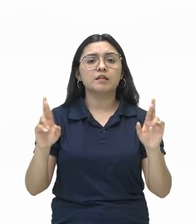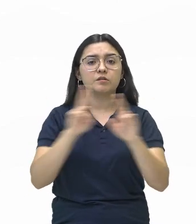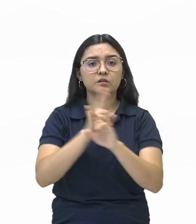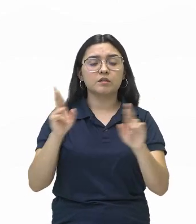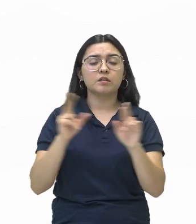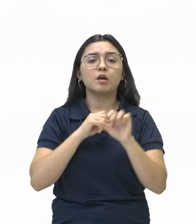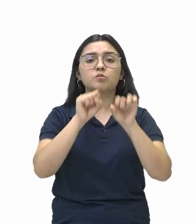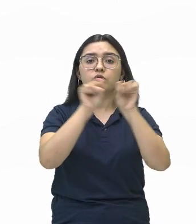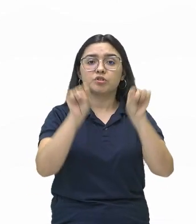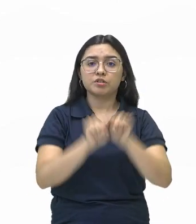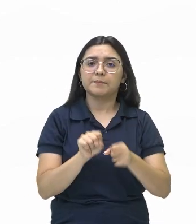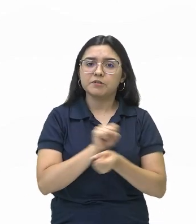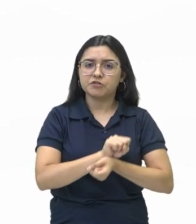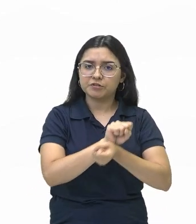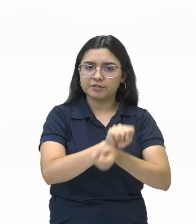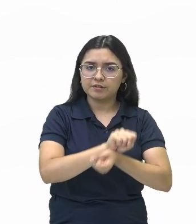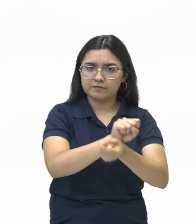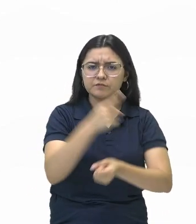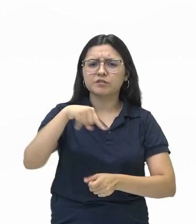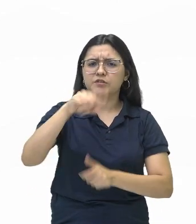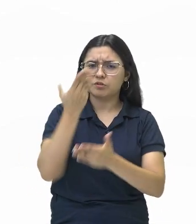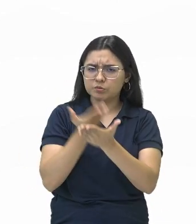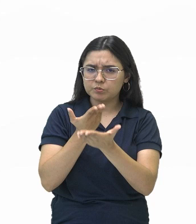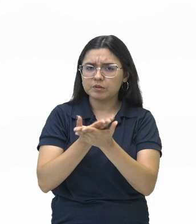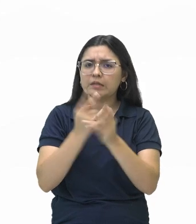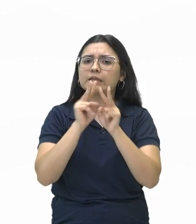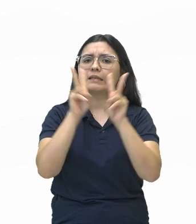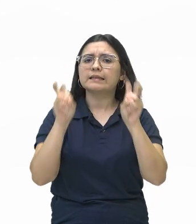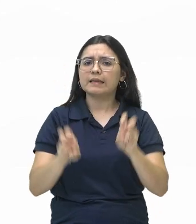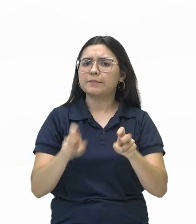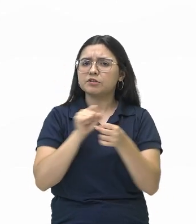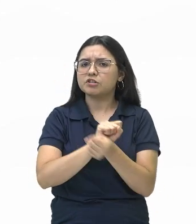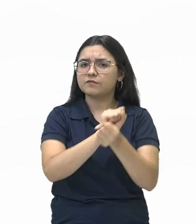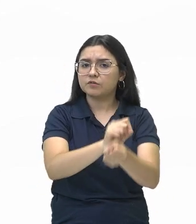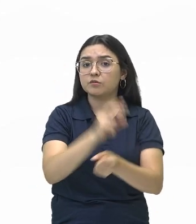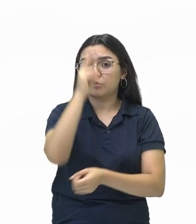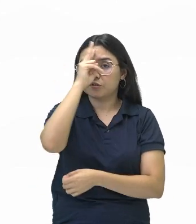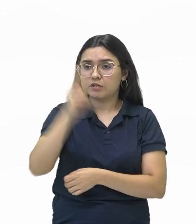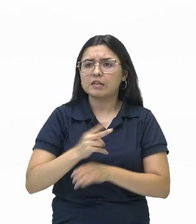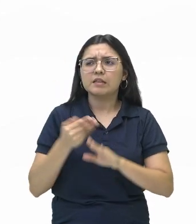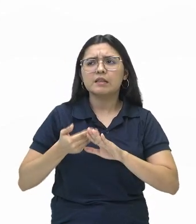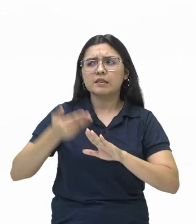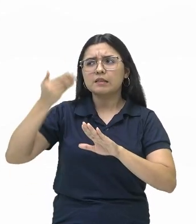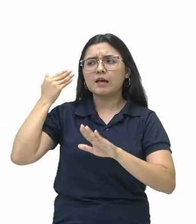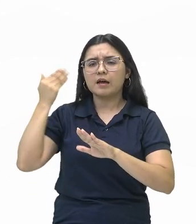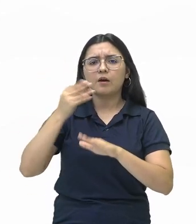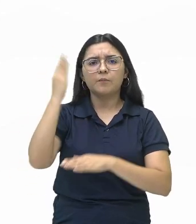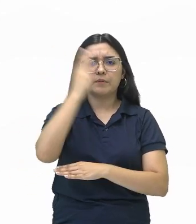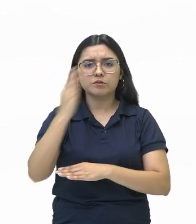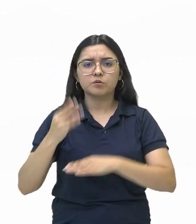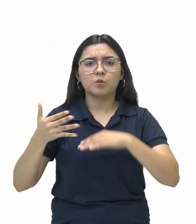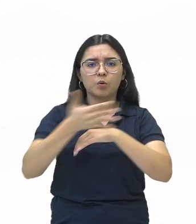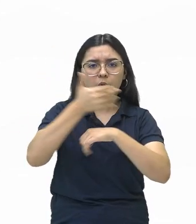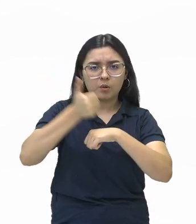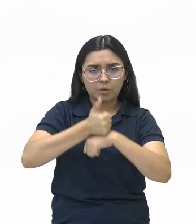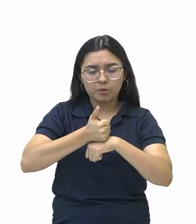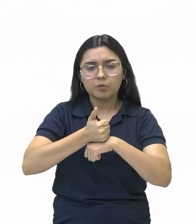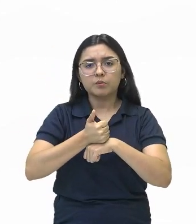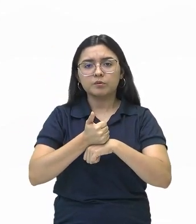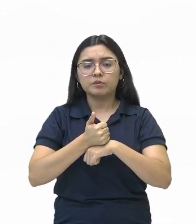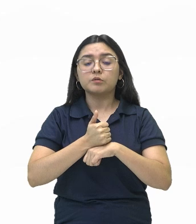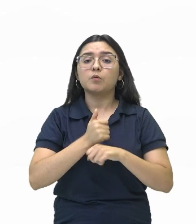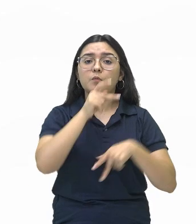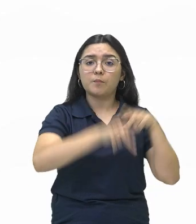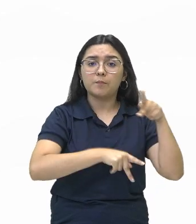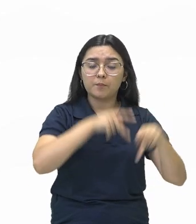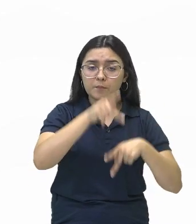escravista. Vocês estudaram isso em história, não é? Lá o Brasil, colônia, né? Os